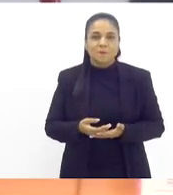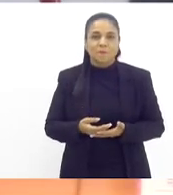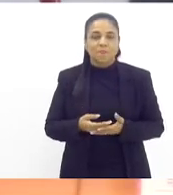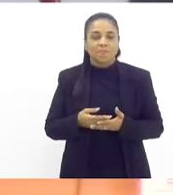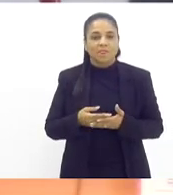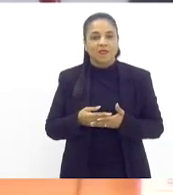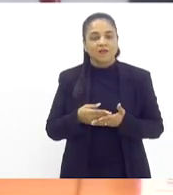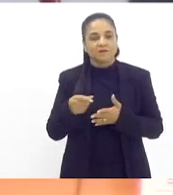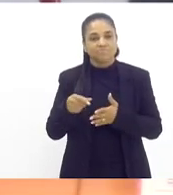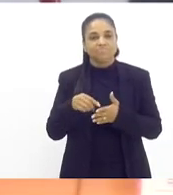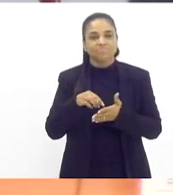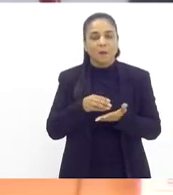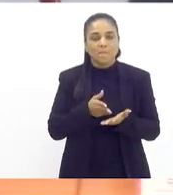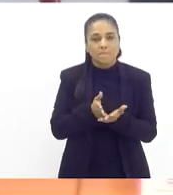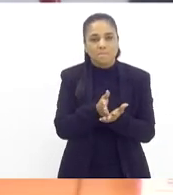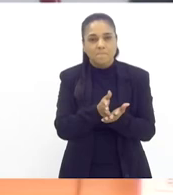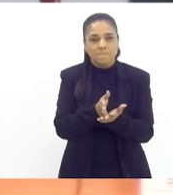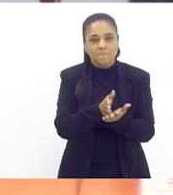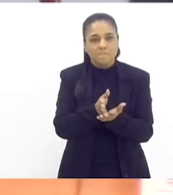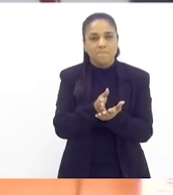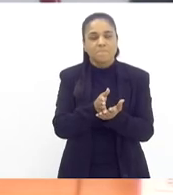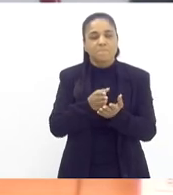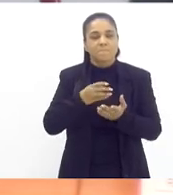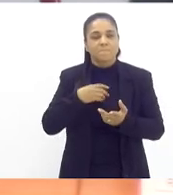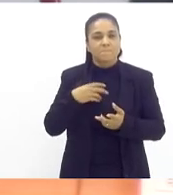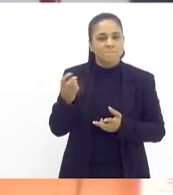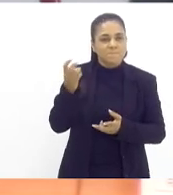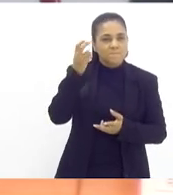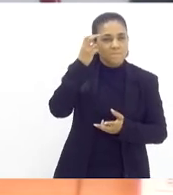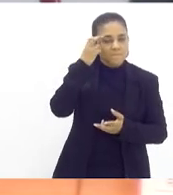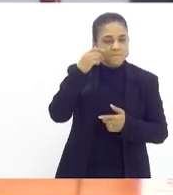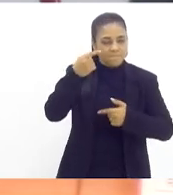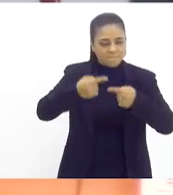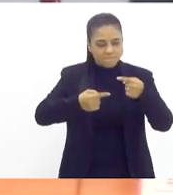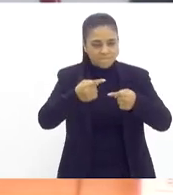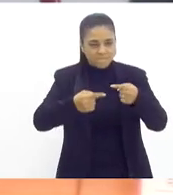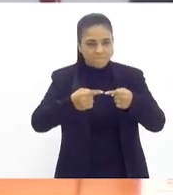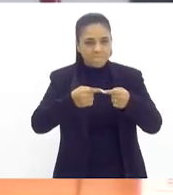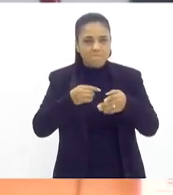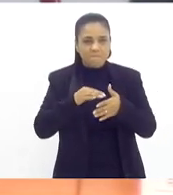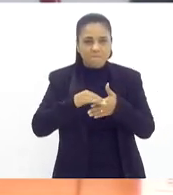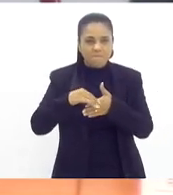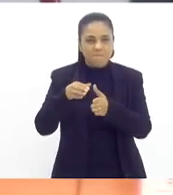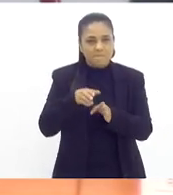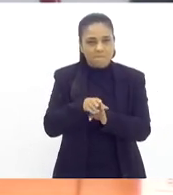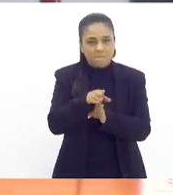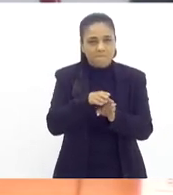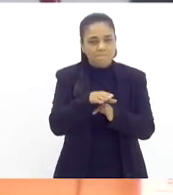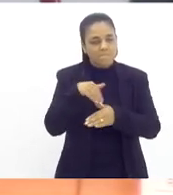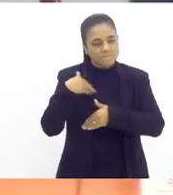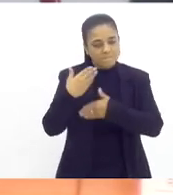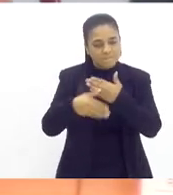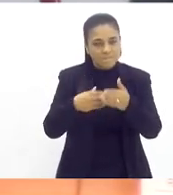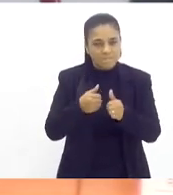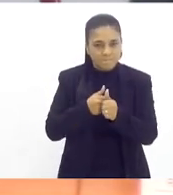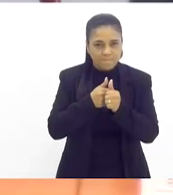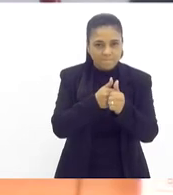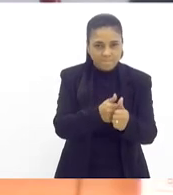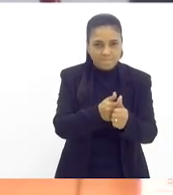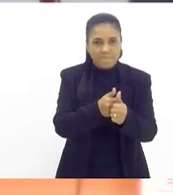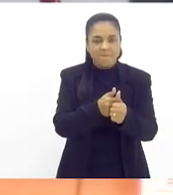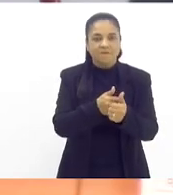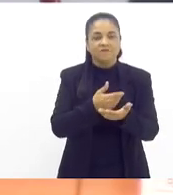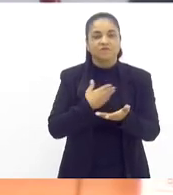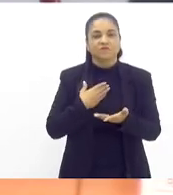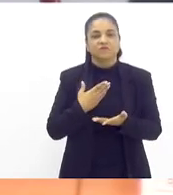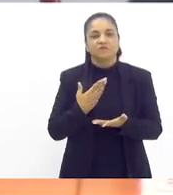mentor intelectual desse debate já de algum tempo. Né, a gente acompanha esse processo. Também sou auditor fiscal aqui do